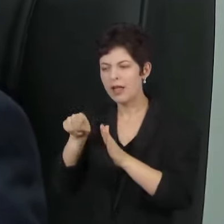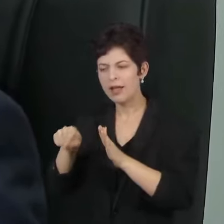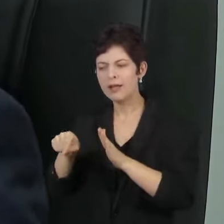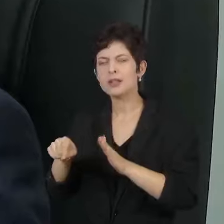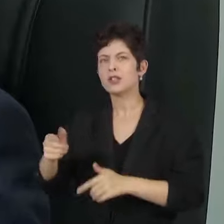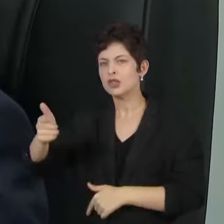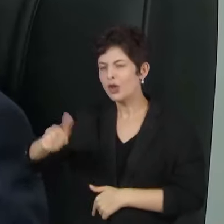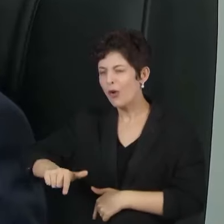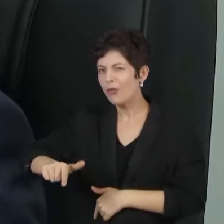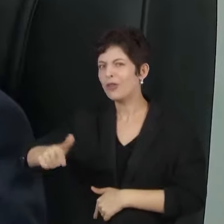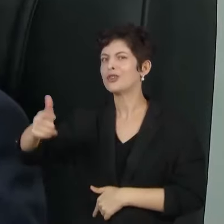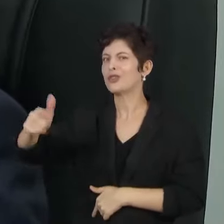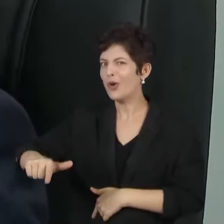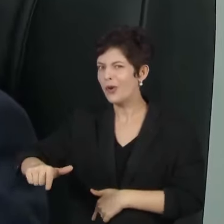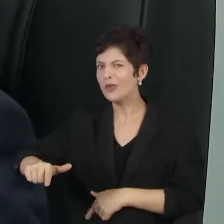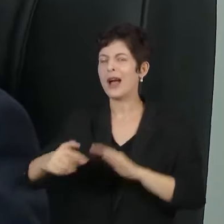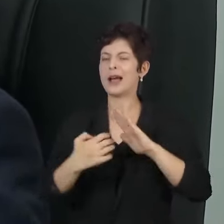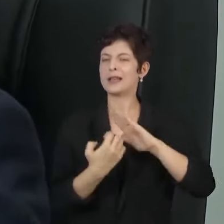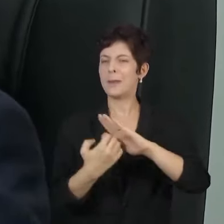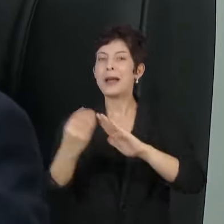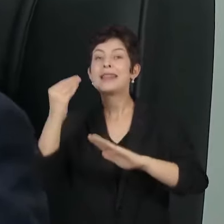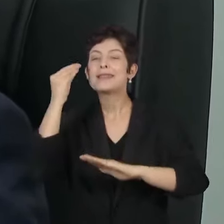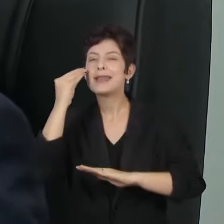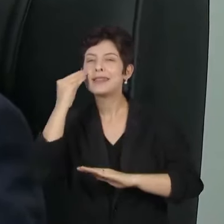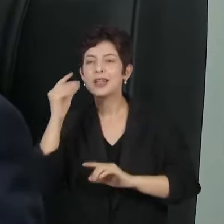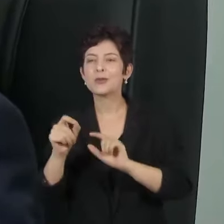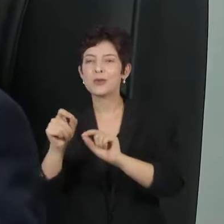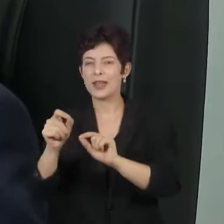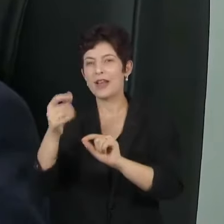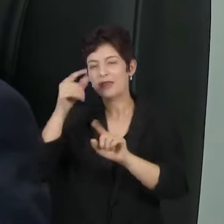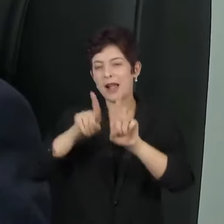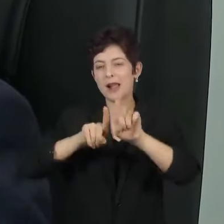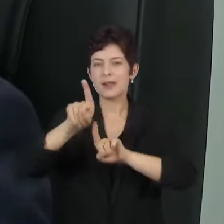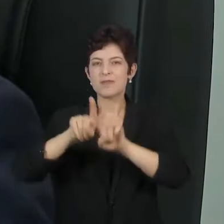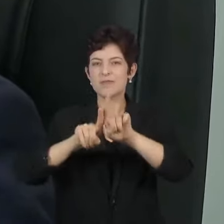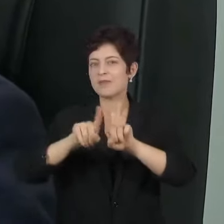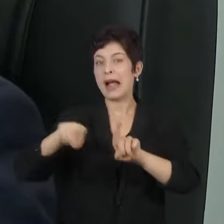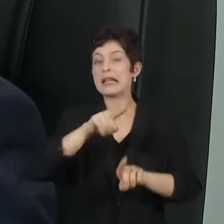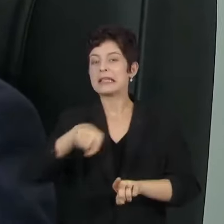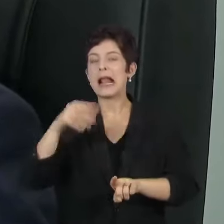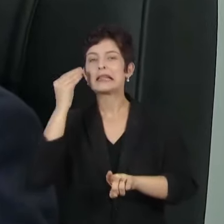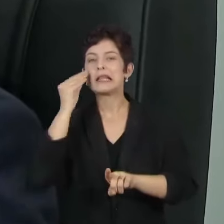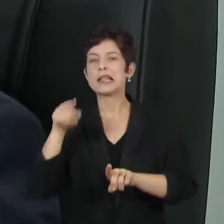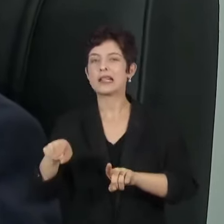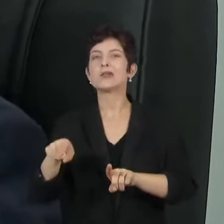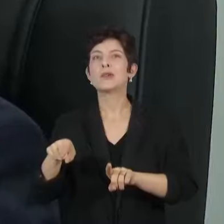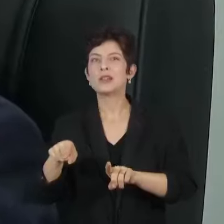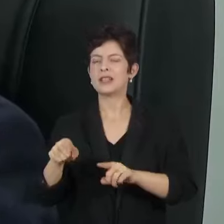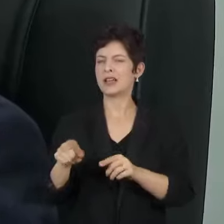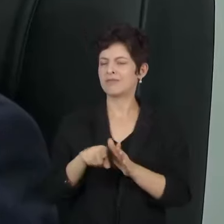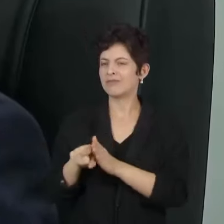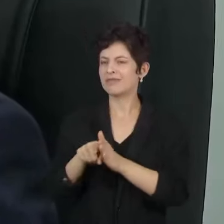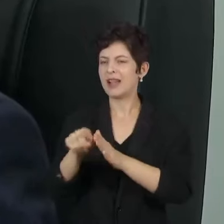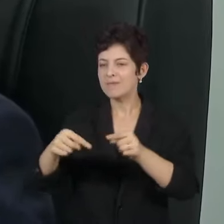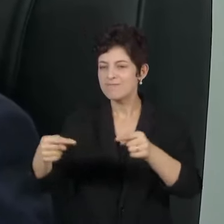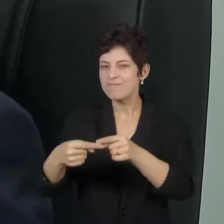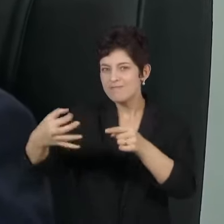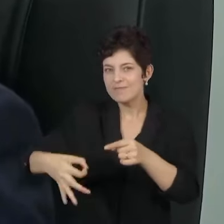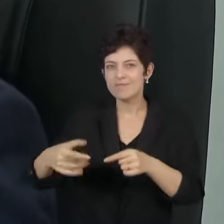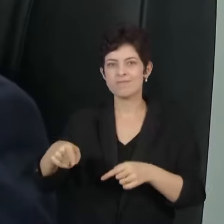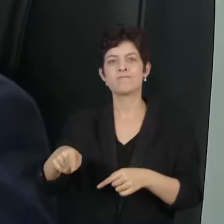repetiu com as empresas tentando frustrar o caráter competitivo, e aí a demanda da investigação é exatamente